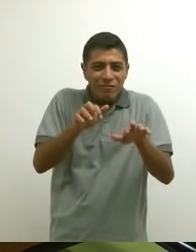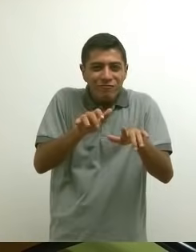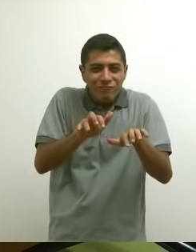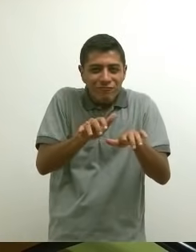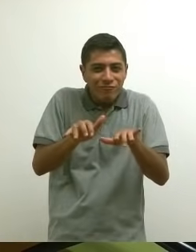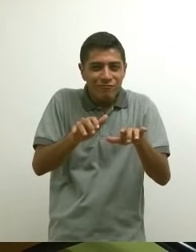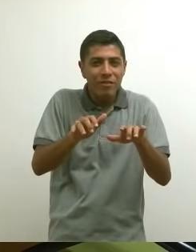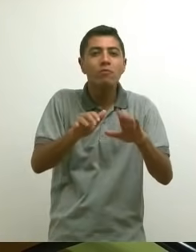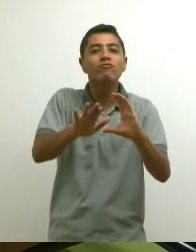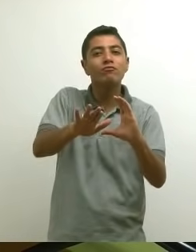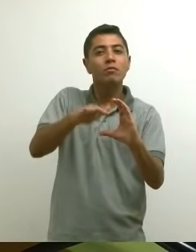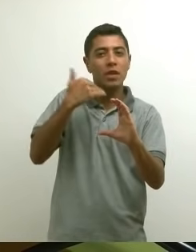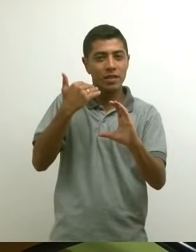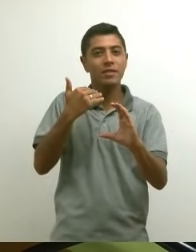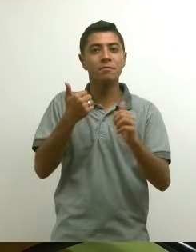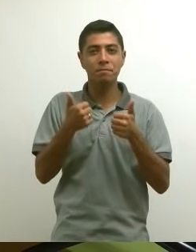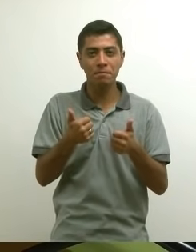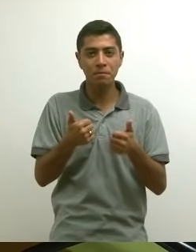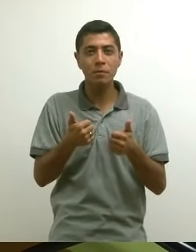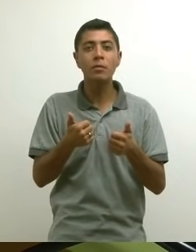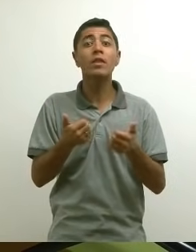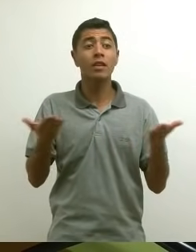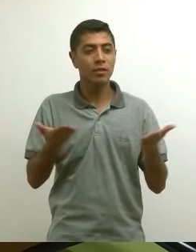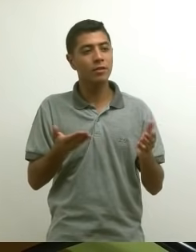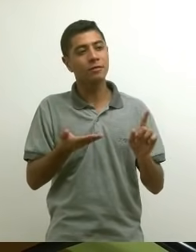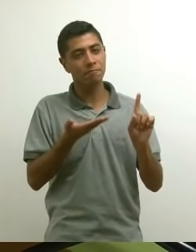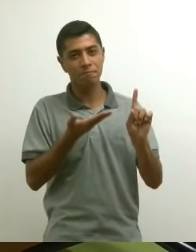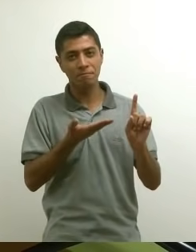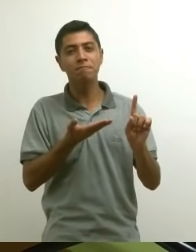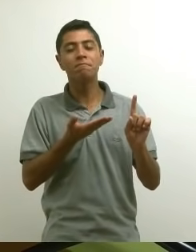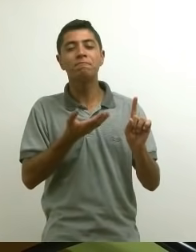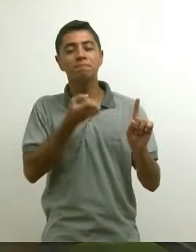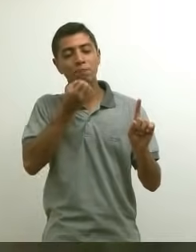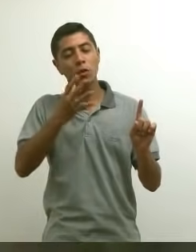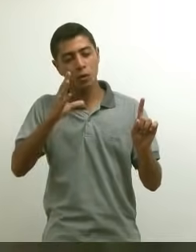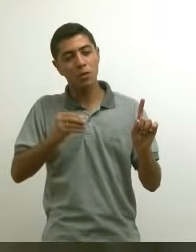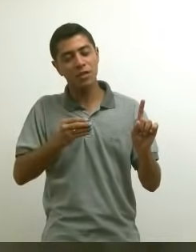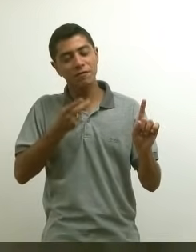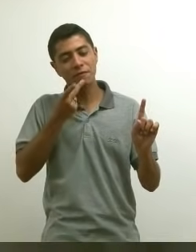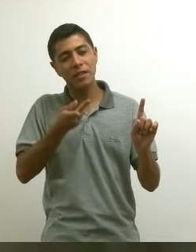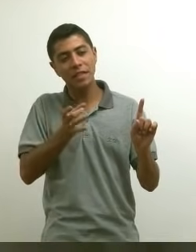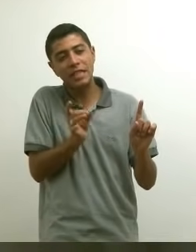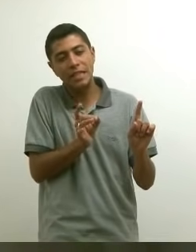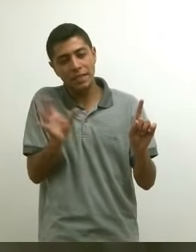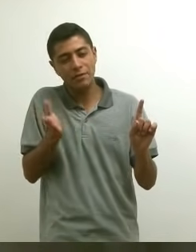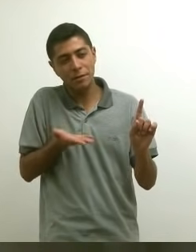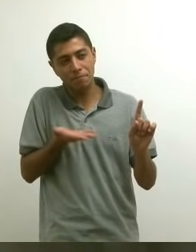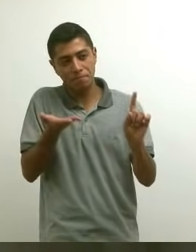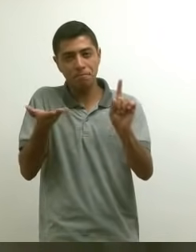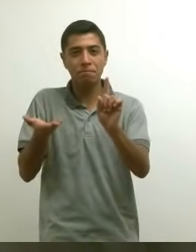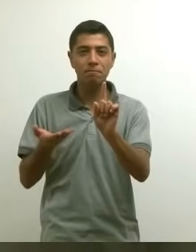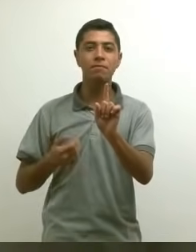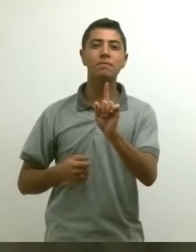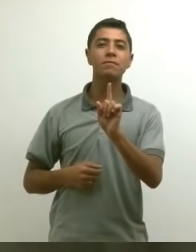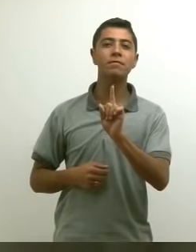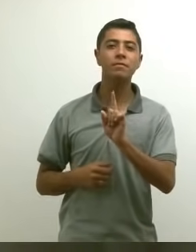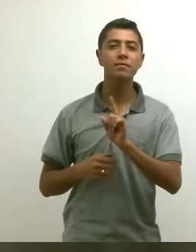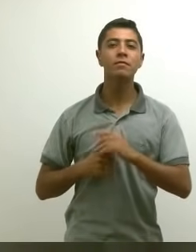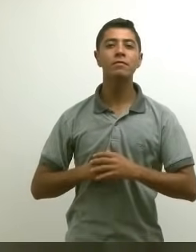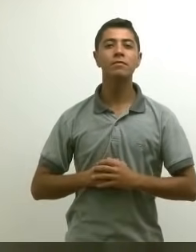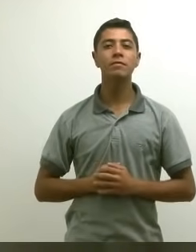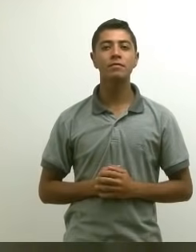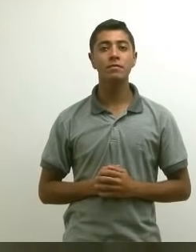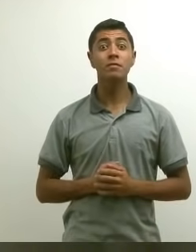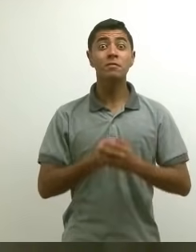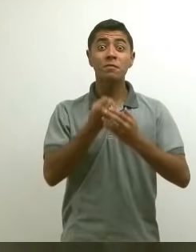para dialogar com o ricardo e cada palavra sua então boa noite boa noite a todos obrigado pelo convite fico muito feliz